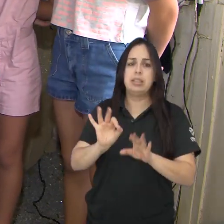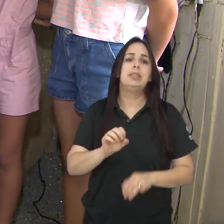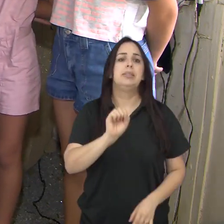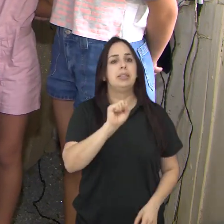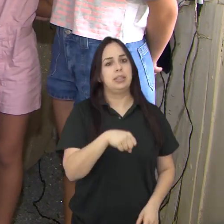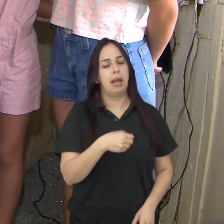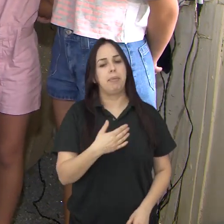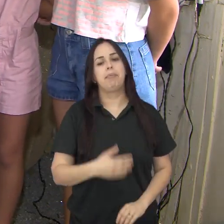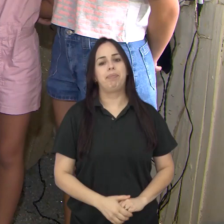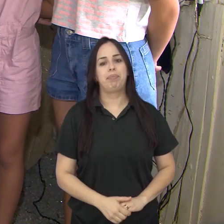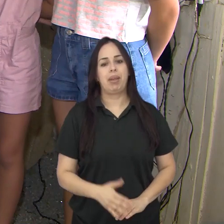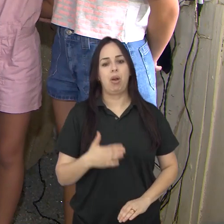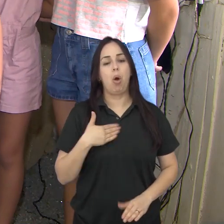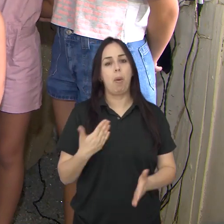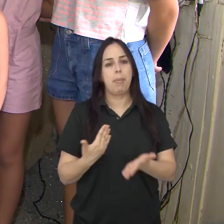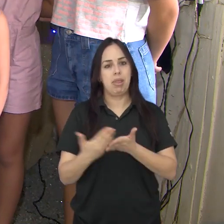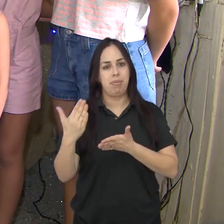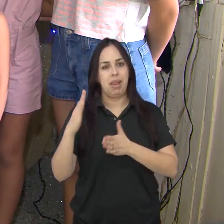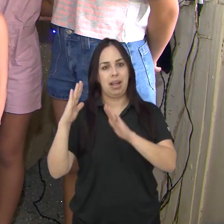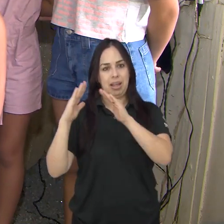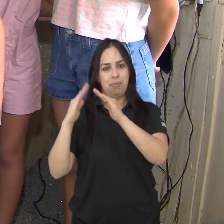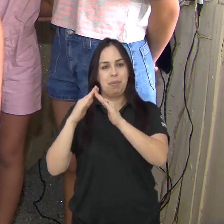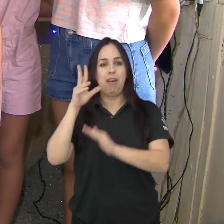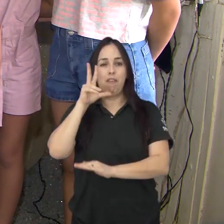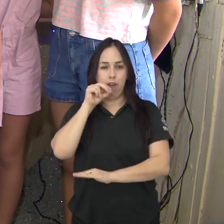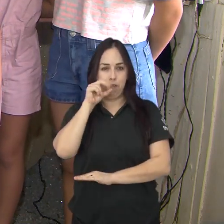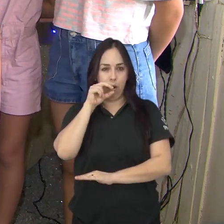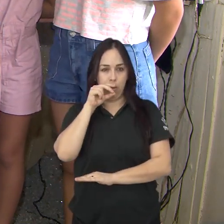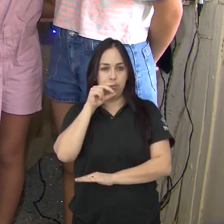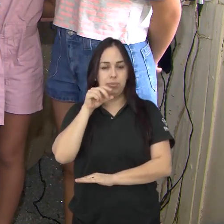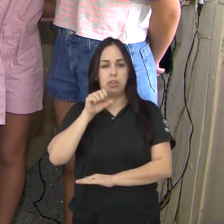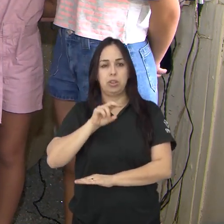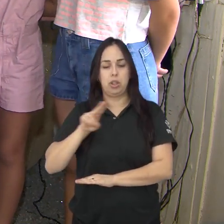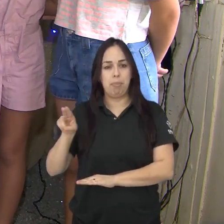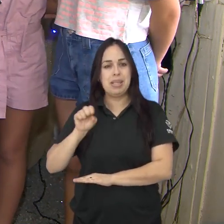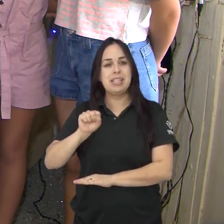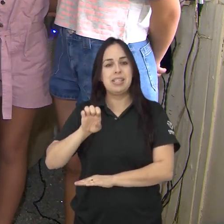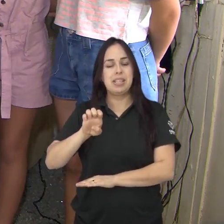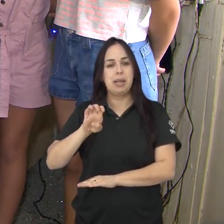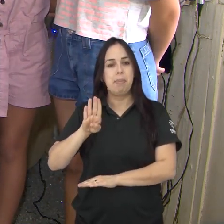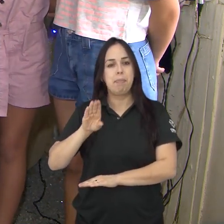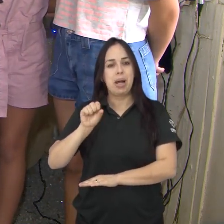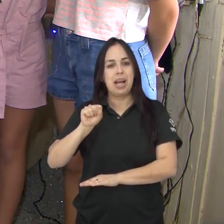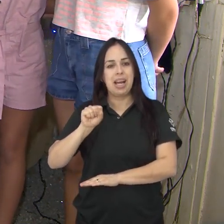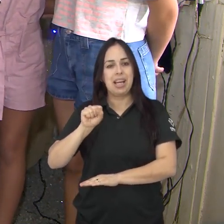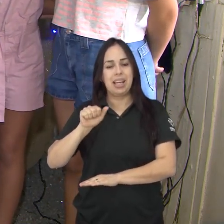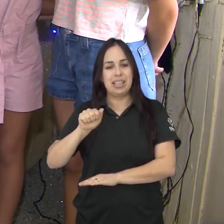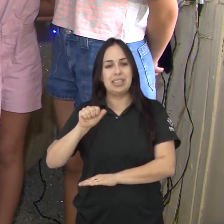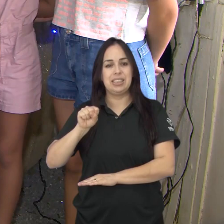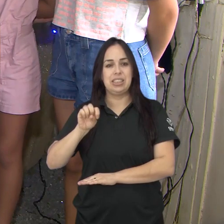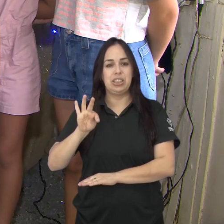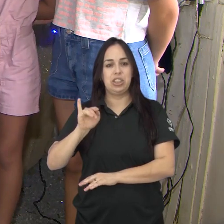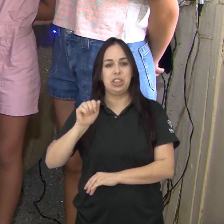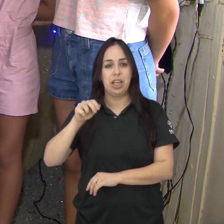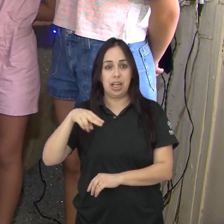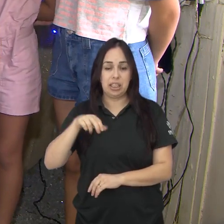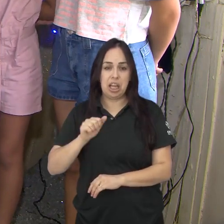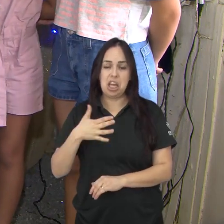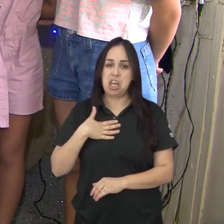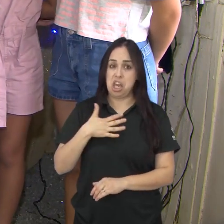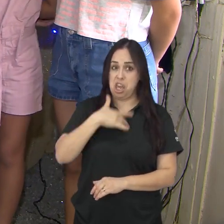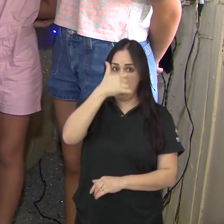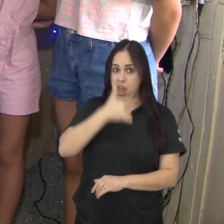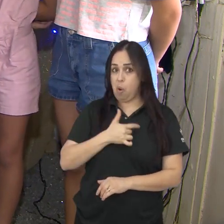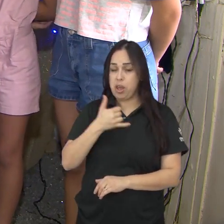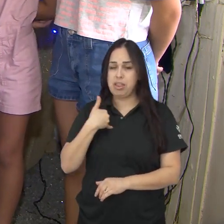na verdade começou na casa da minha avó, Sebastiana, minha avó paterna. Quando eu tinha mais ou